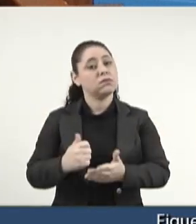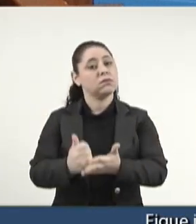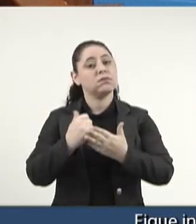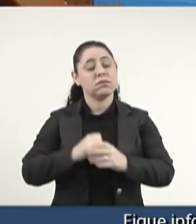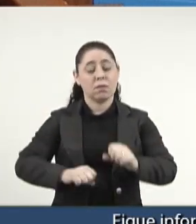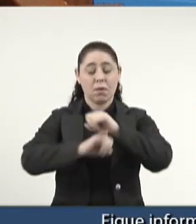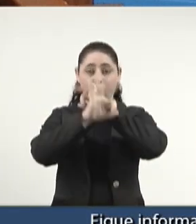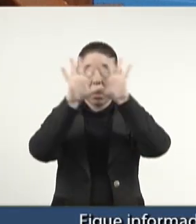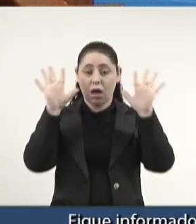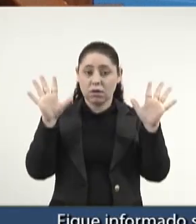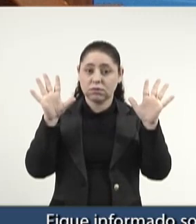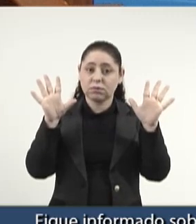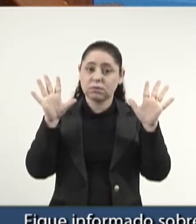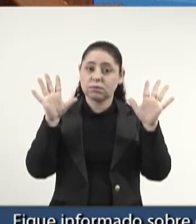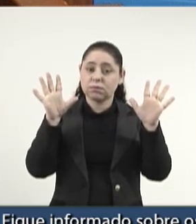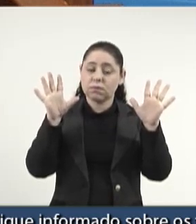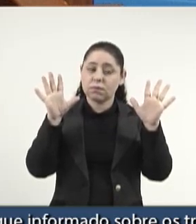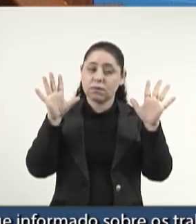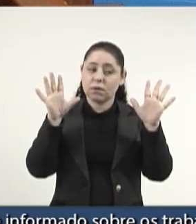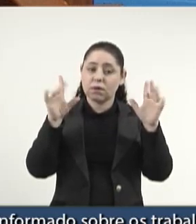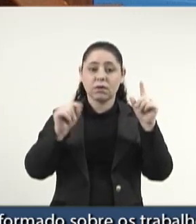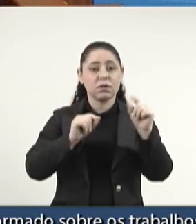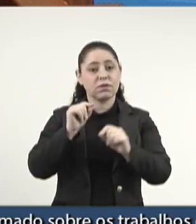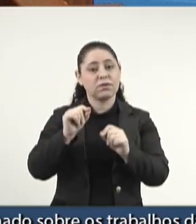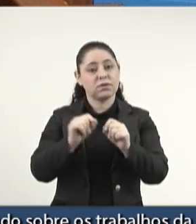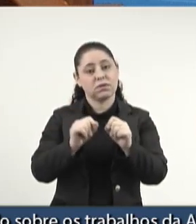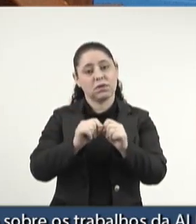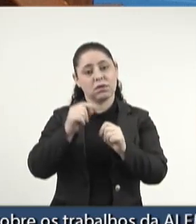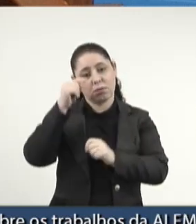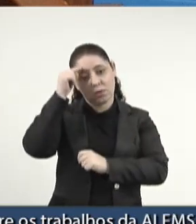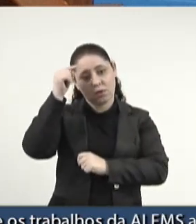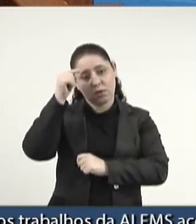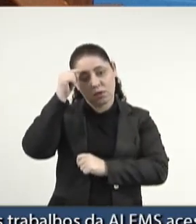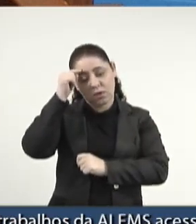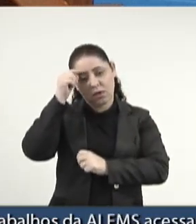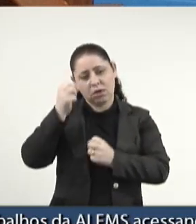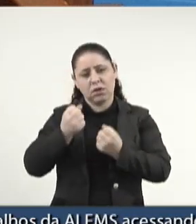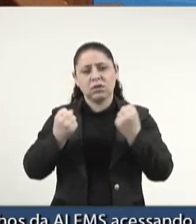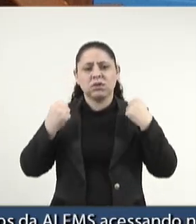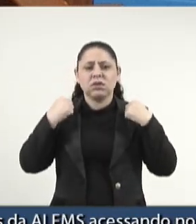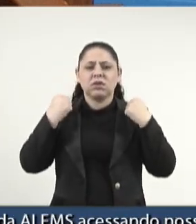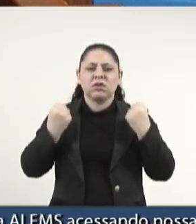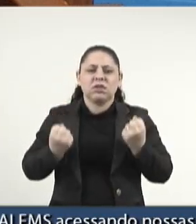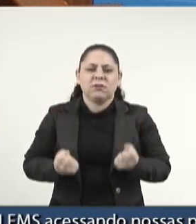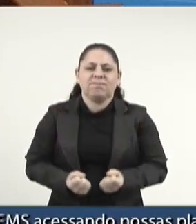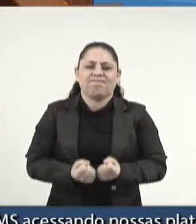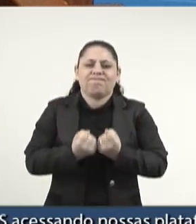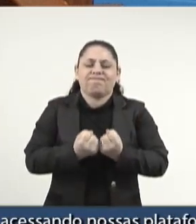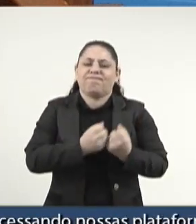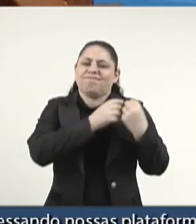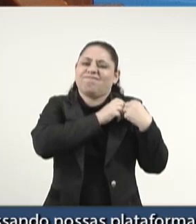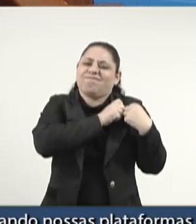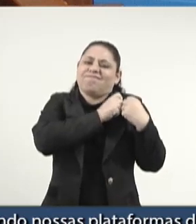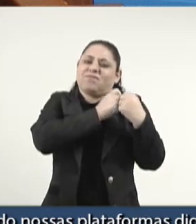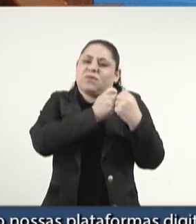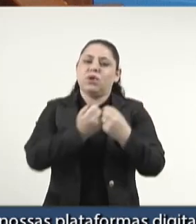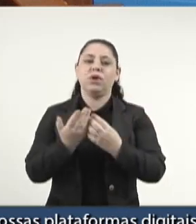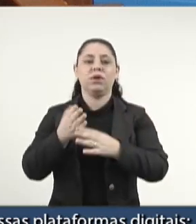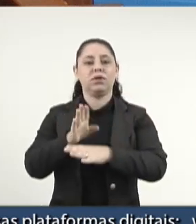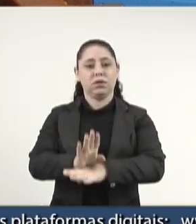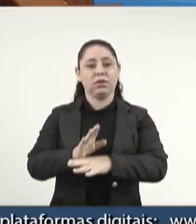mais luz e descarregarmos, deputado Zé Teixeira, o peso dos ombros do servidor. Deputado